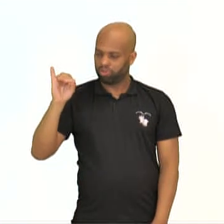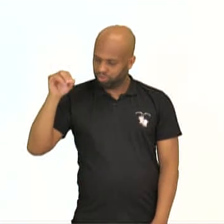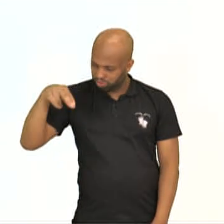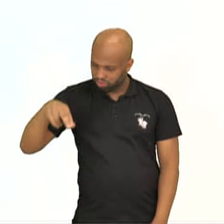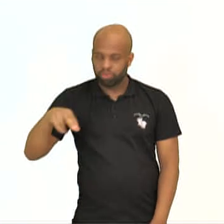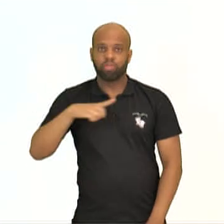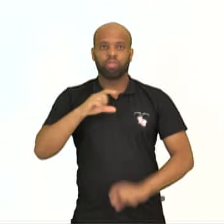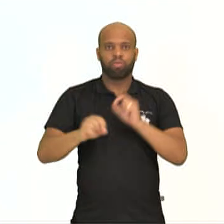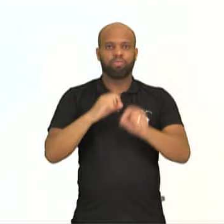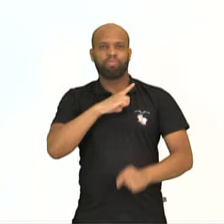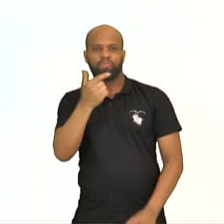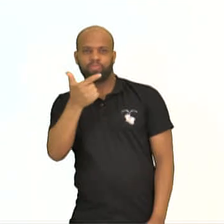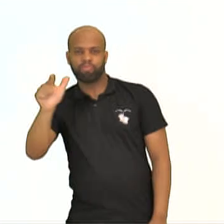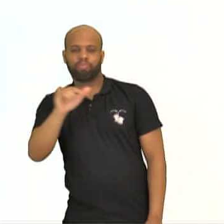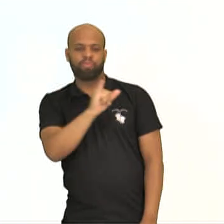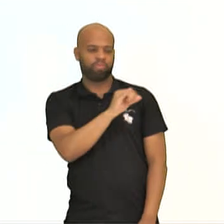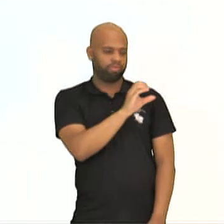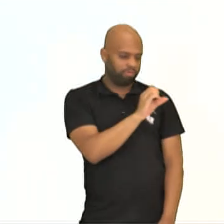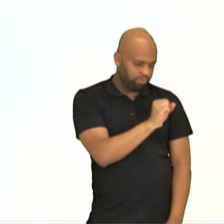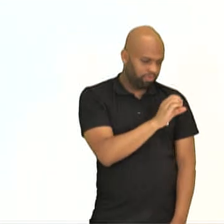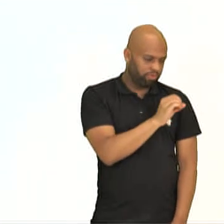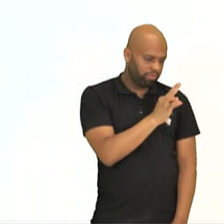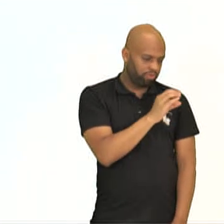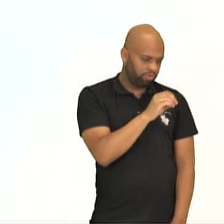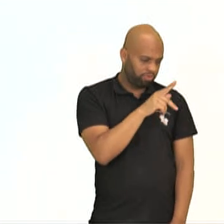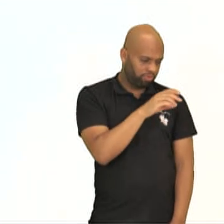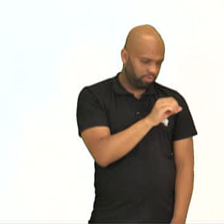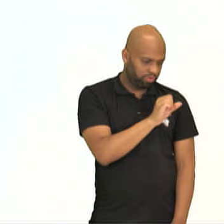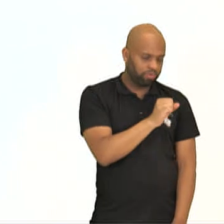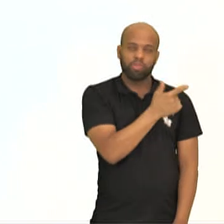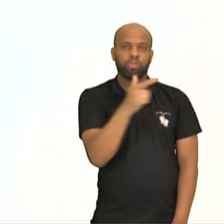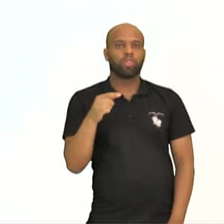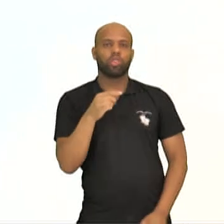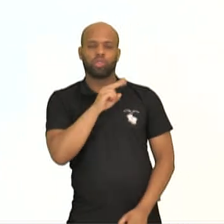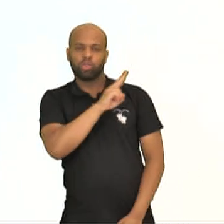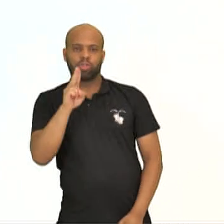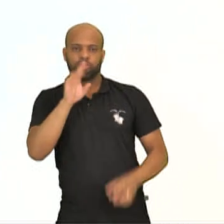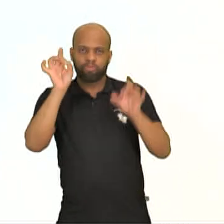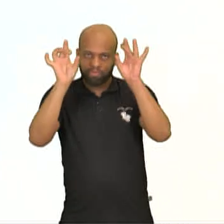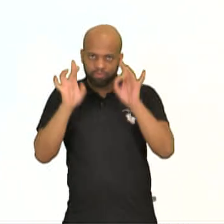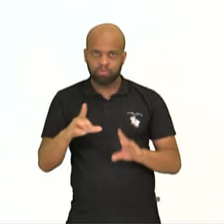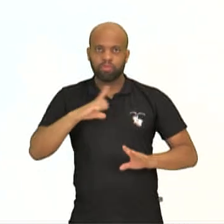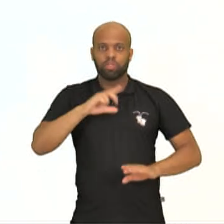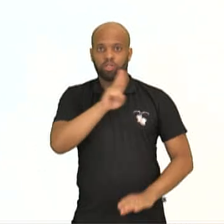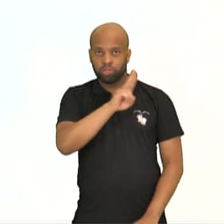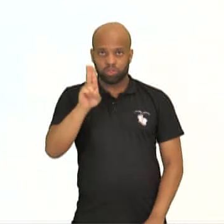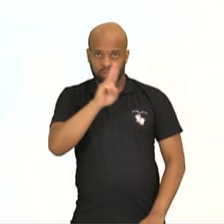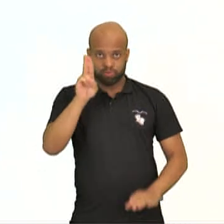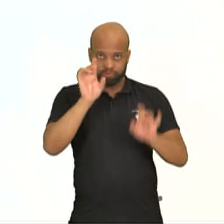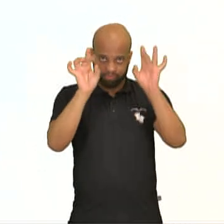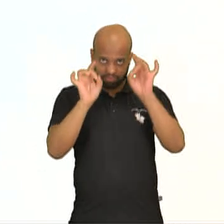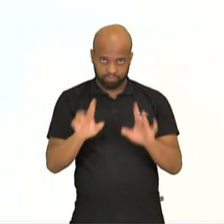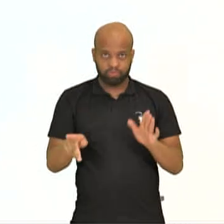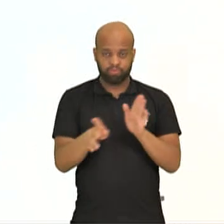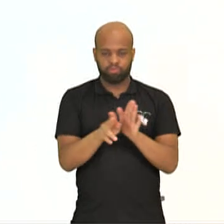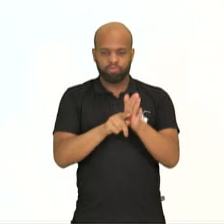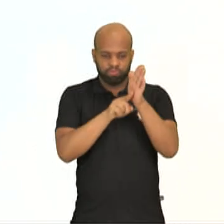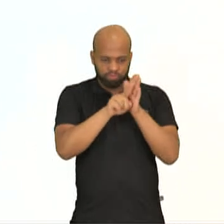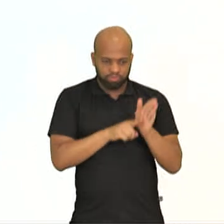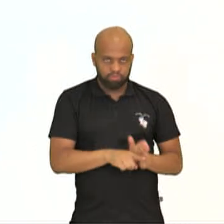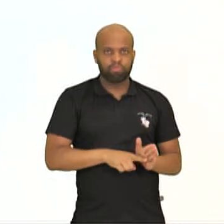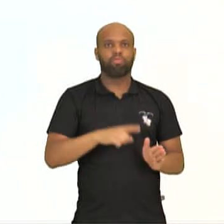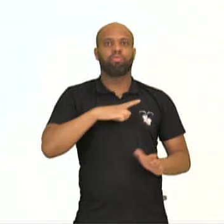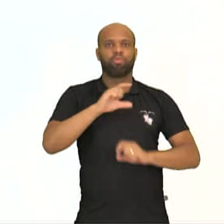Para todos os outros isótopos, não temos nomes especiais. Aí, a nomenclatura científica, os isótopos são